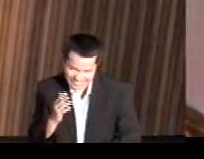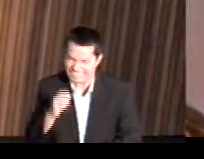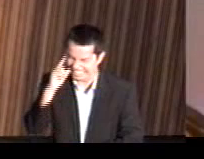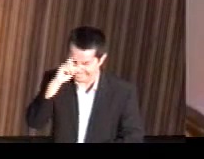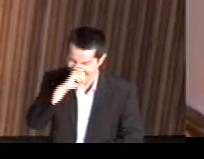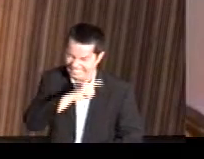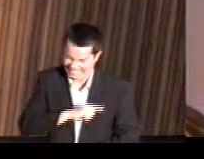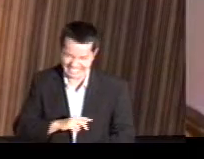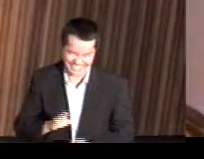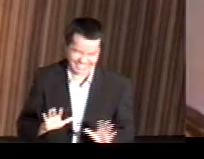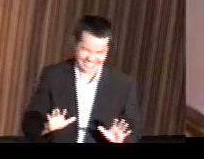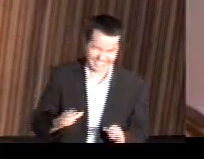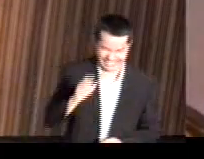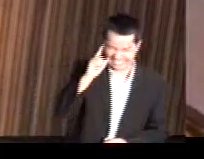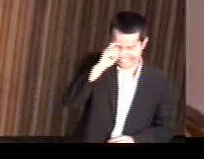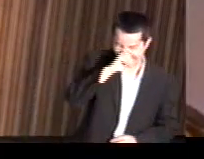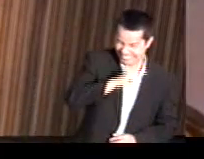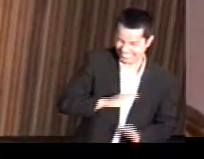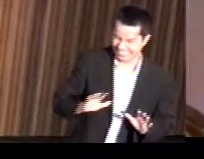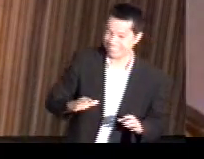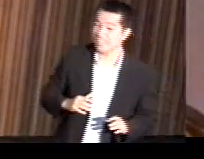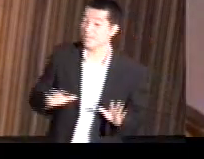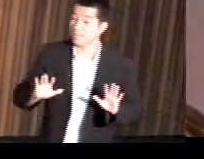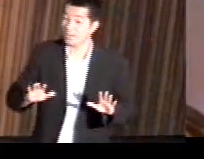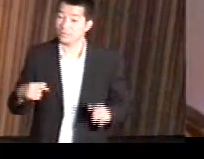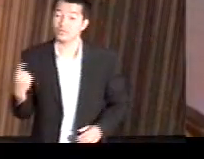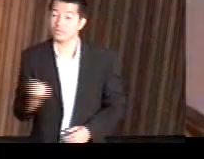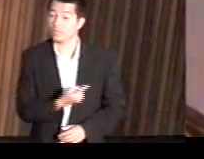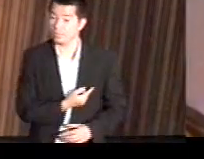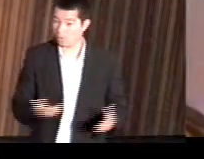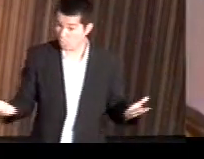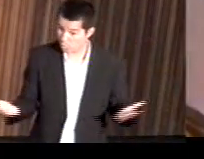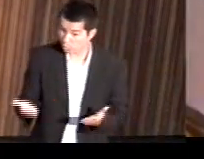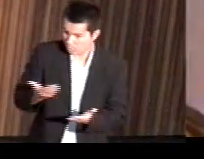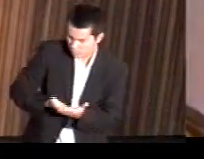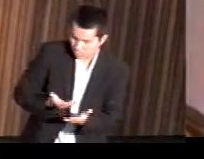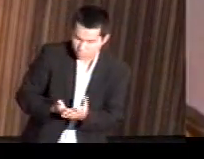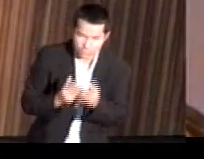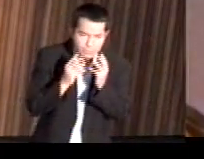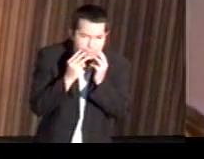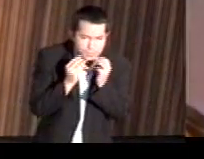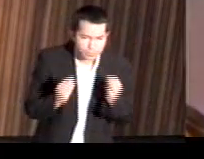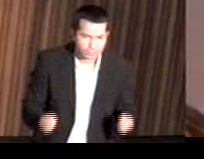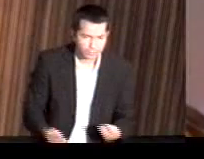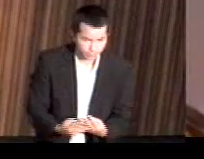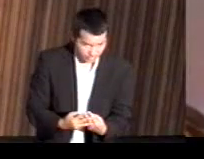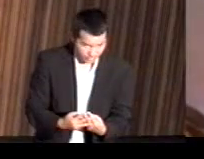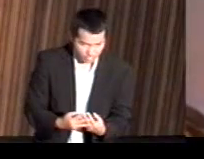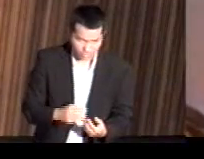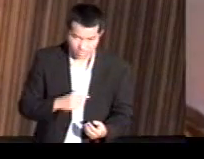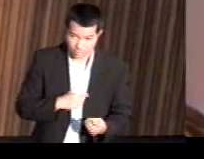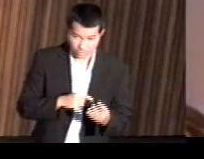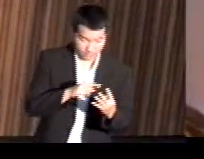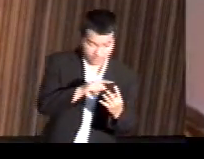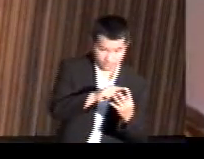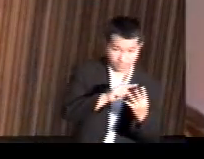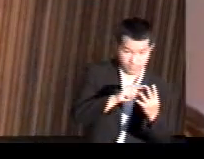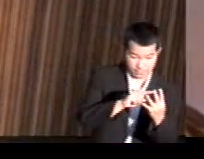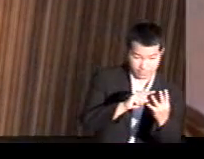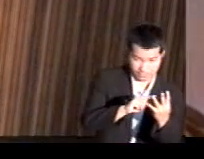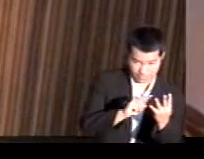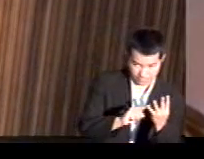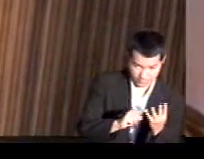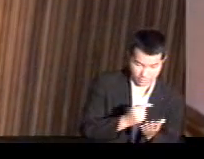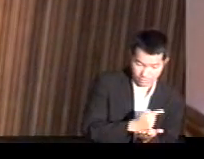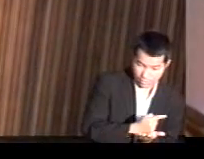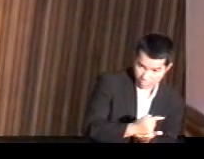na perspectiva de Melquisedeque. Há 4 textos na Bíblia que vão falar sobre Melquisedeque.